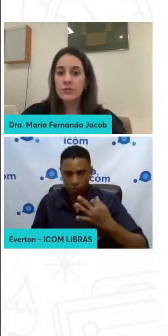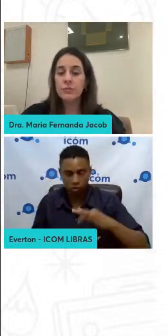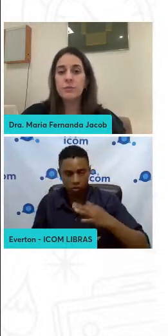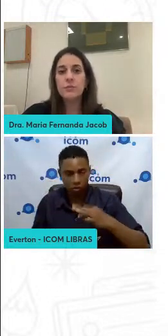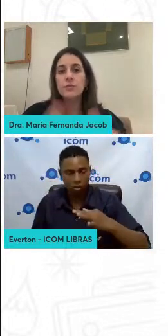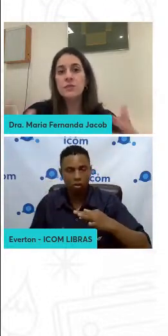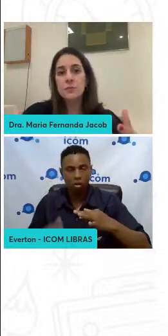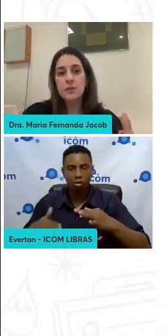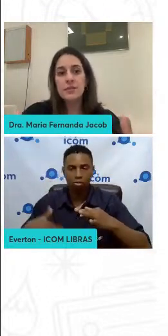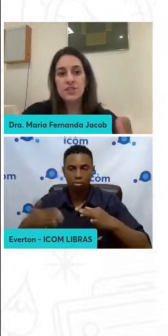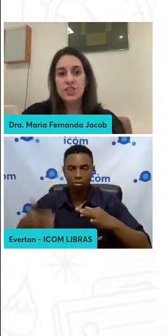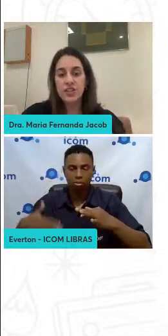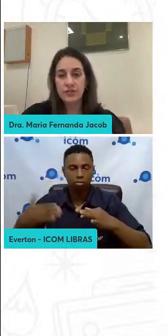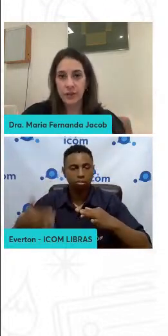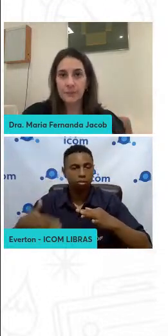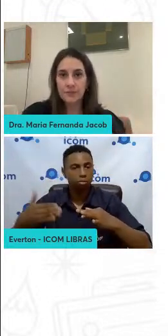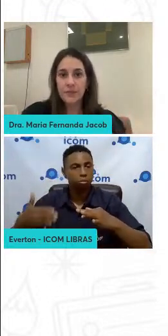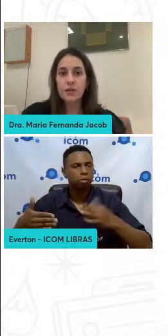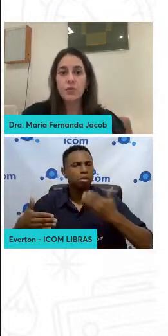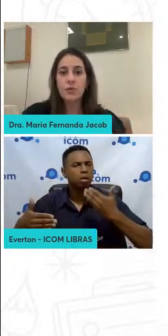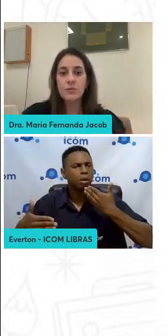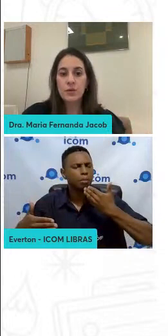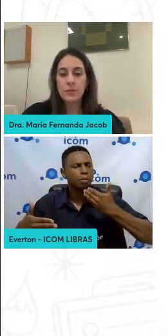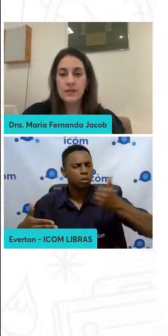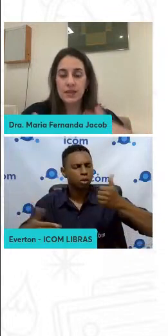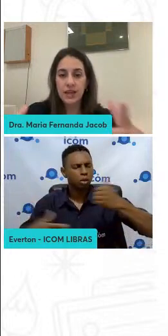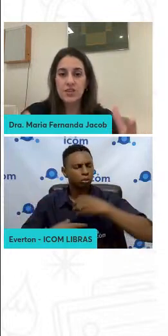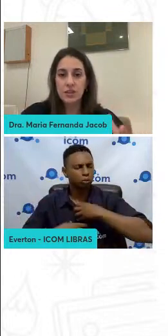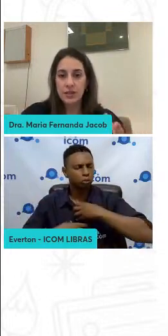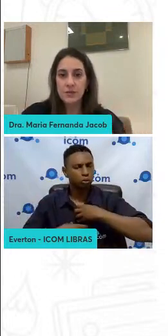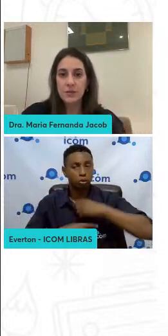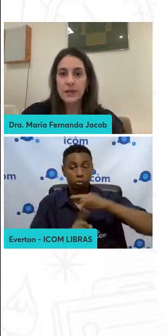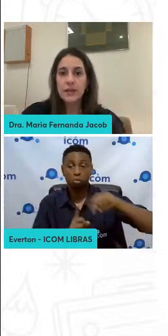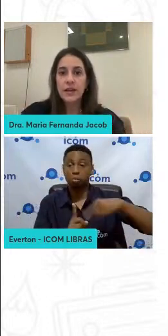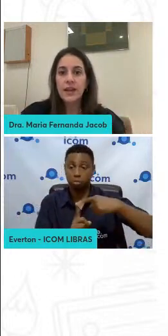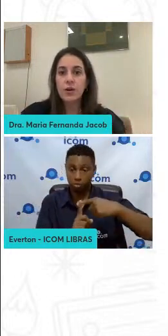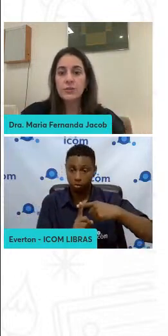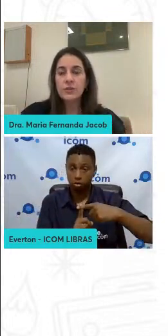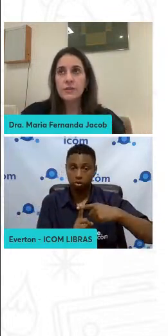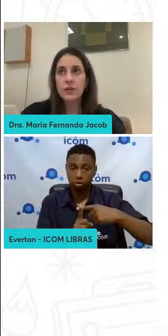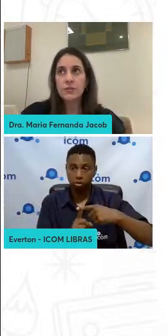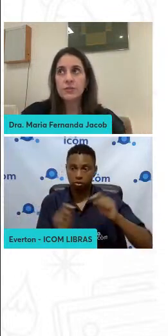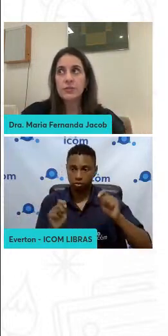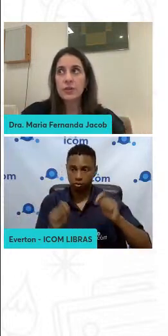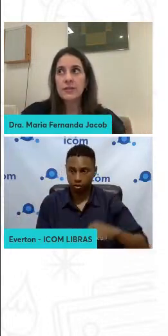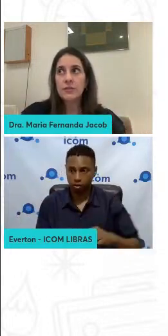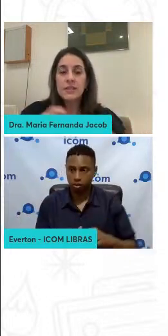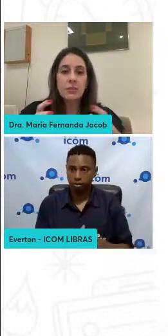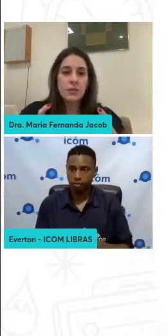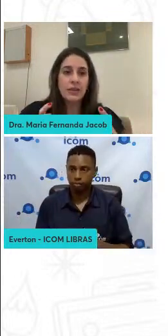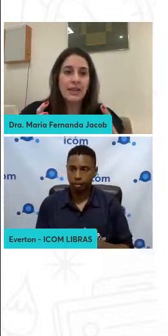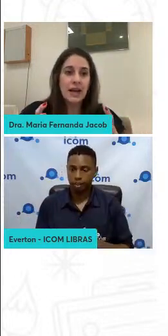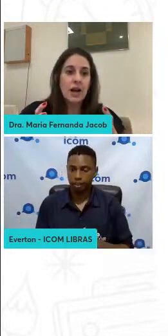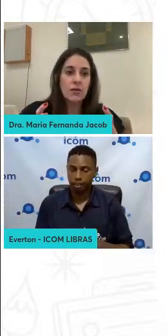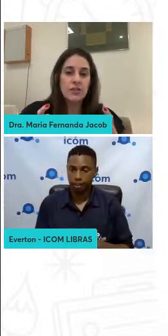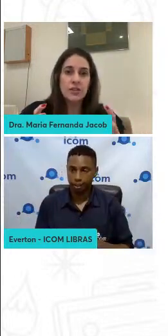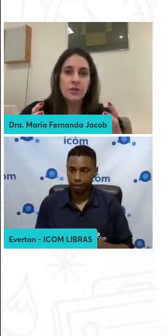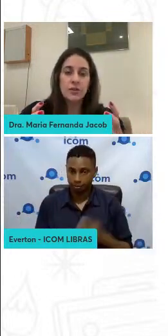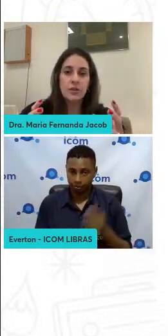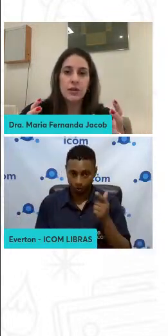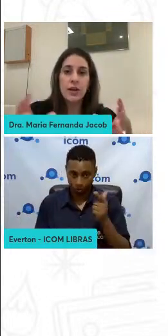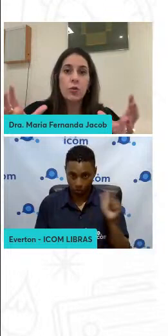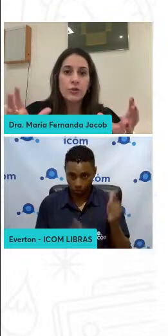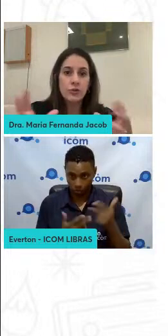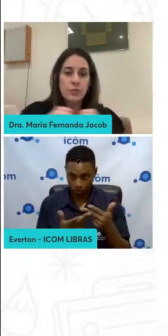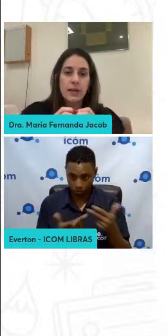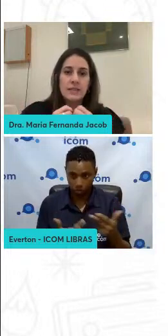evoluindo de uma forma muito positiva com o seu paciente nisso. Outra coisa que é muito legal, acho